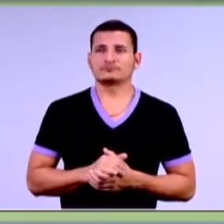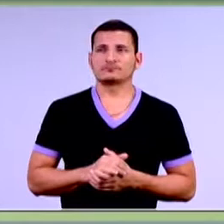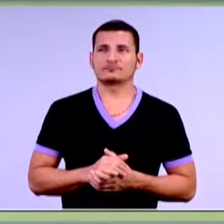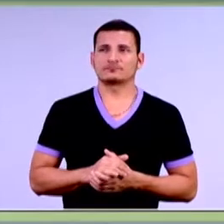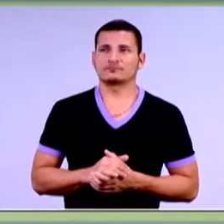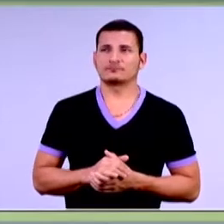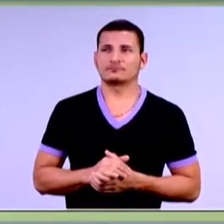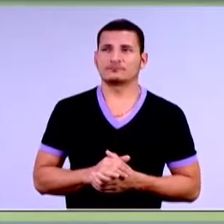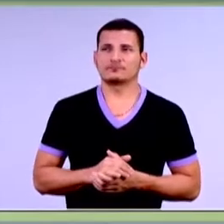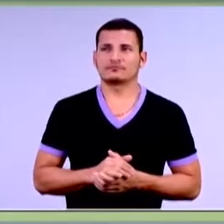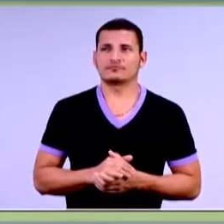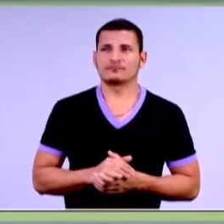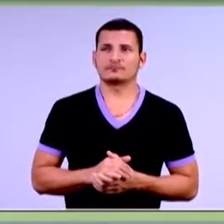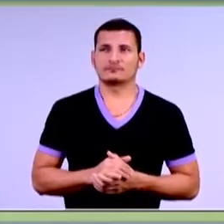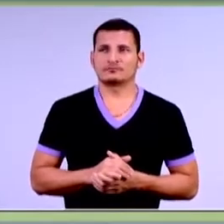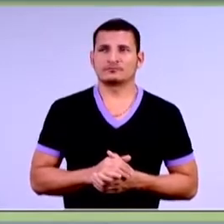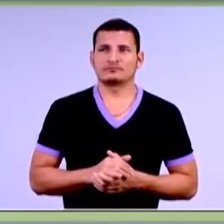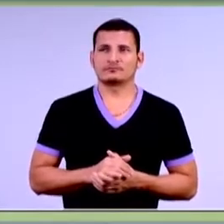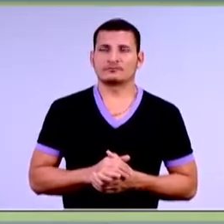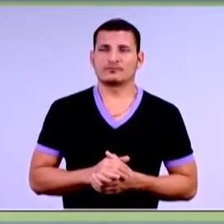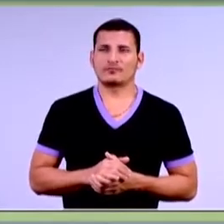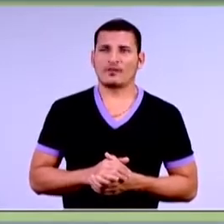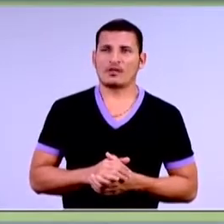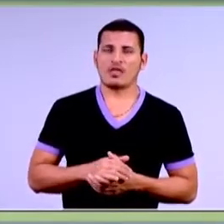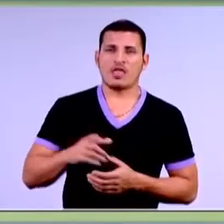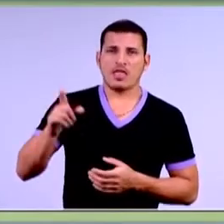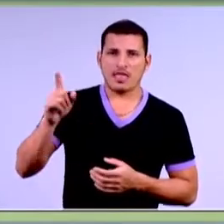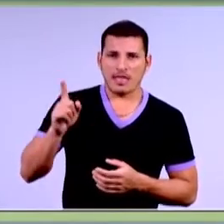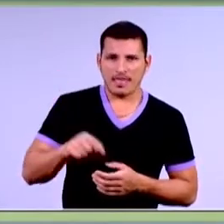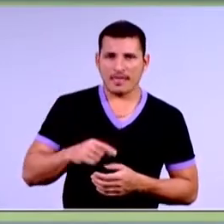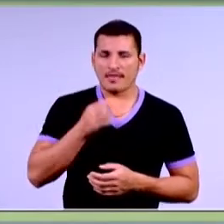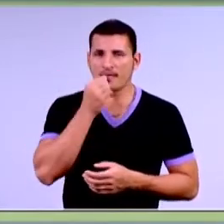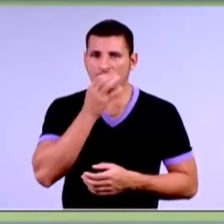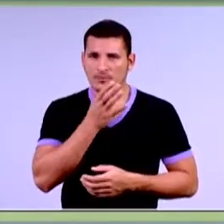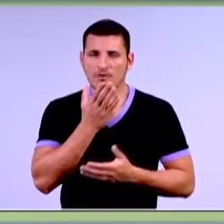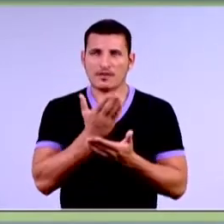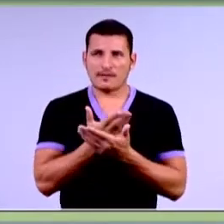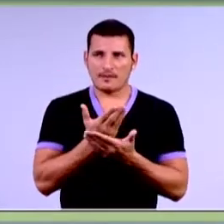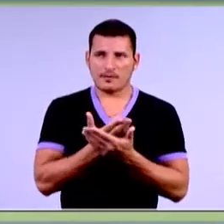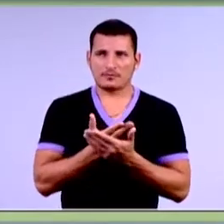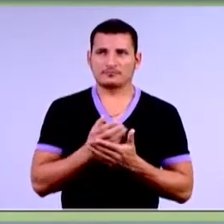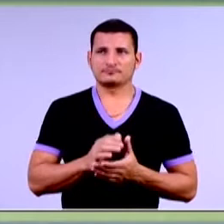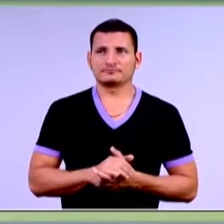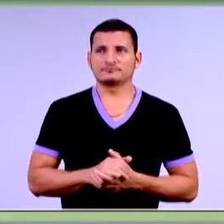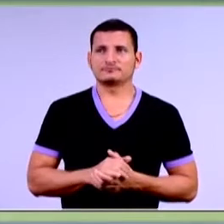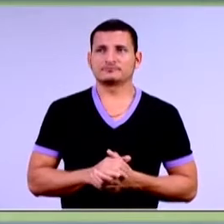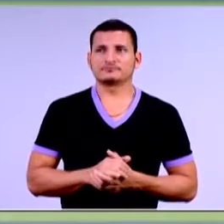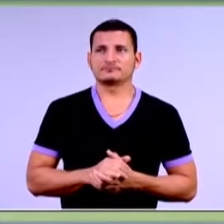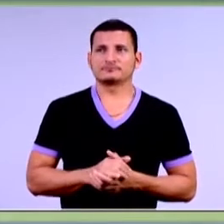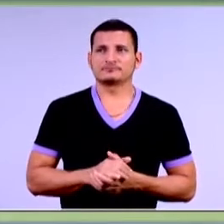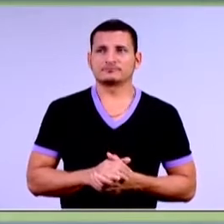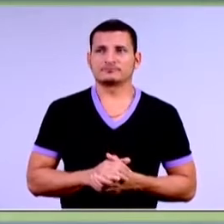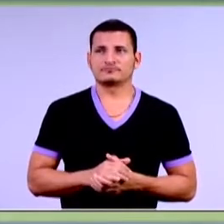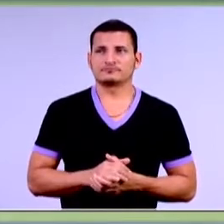dizer é uma boa aula estou falando da aula então eu vou dizer e tiê a good cresce